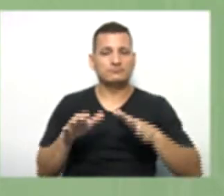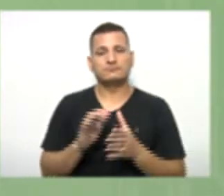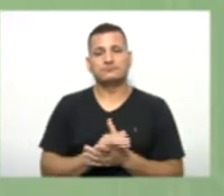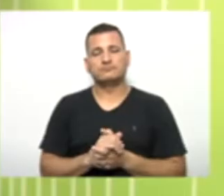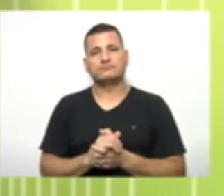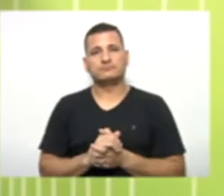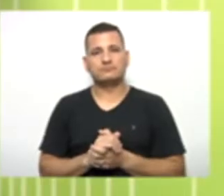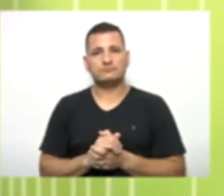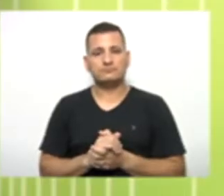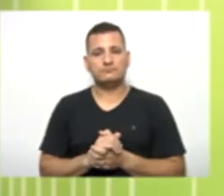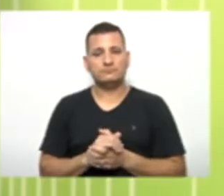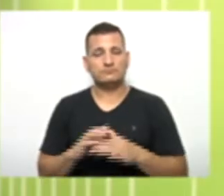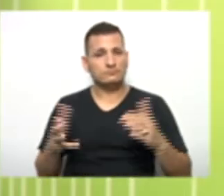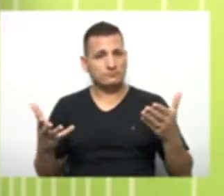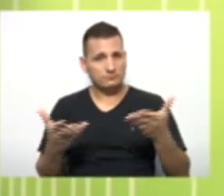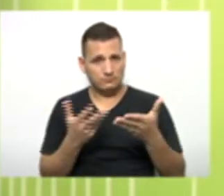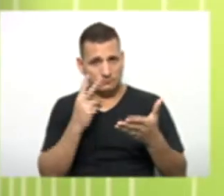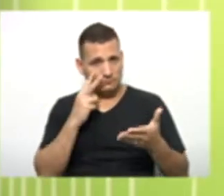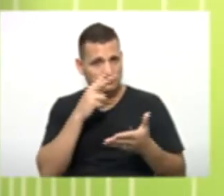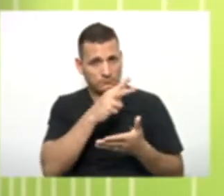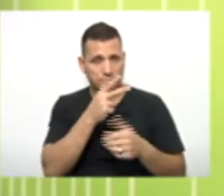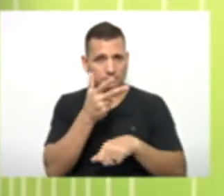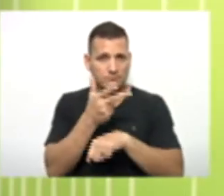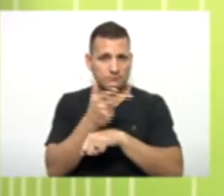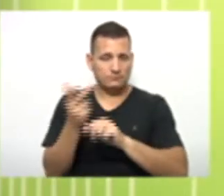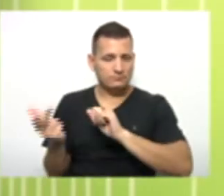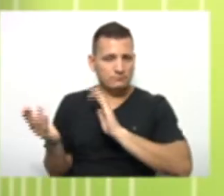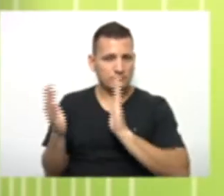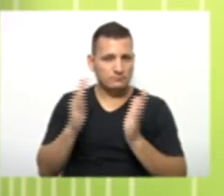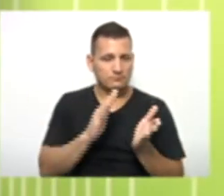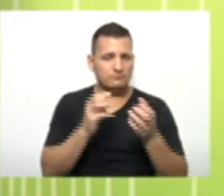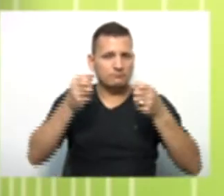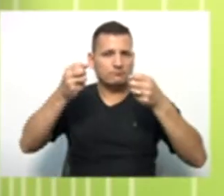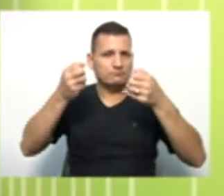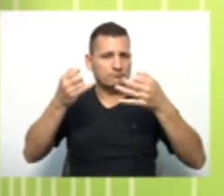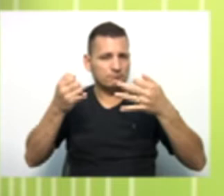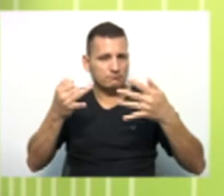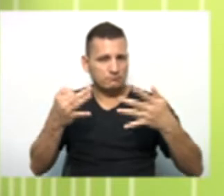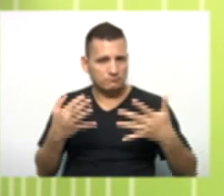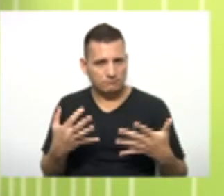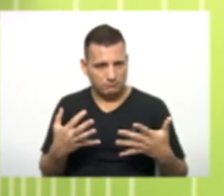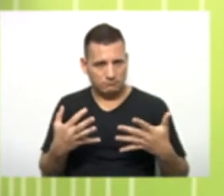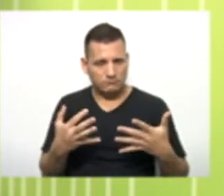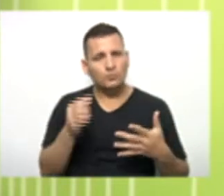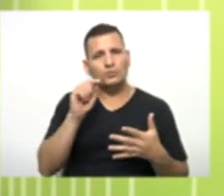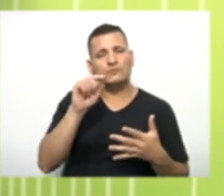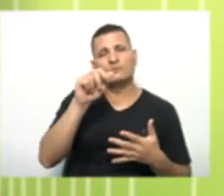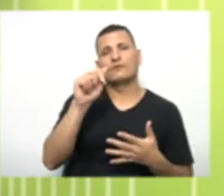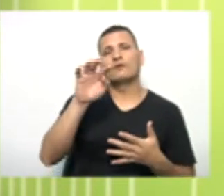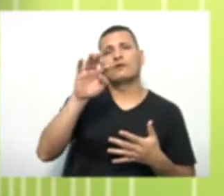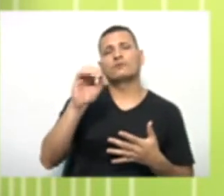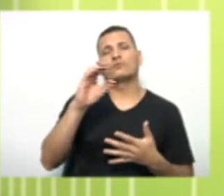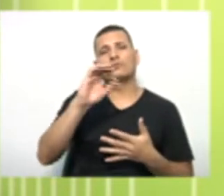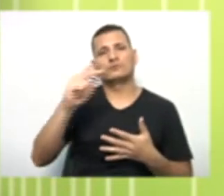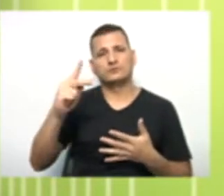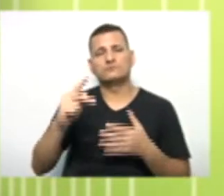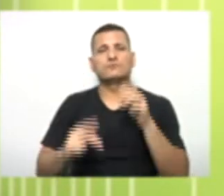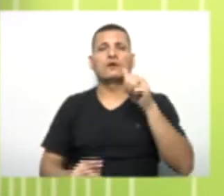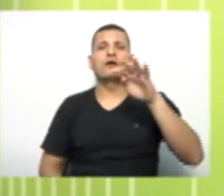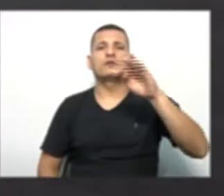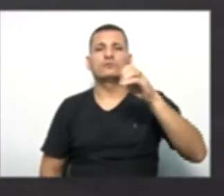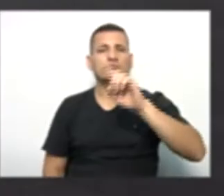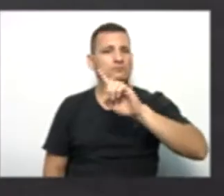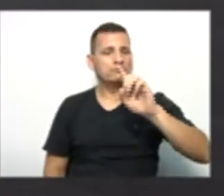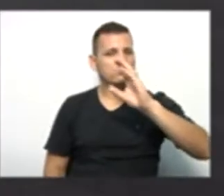Vamos agora para a nossa externa, exemplificando o que seria um ato cooperativo e ato não